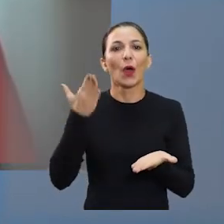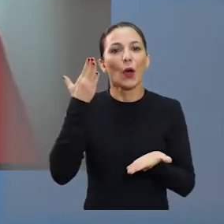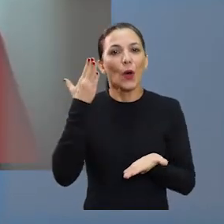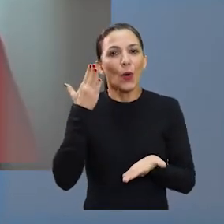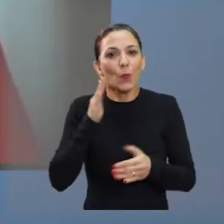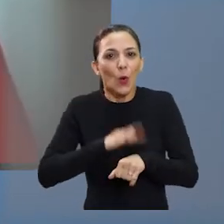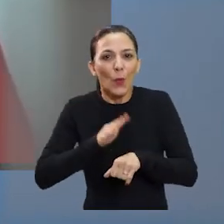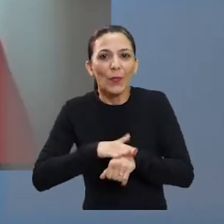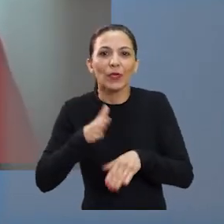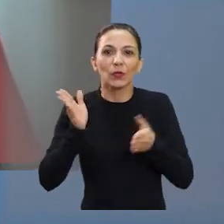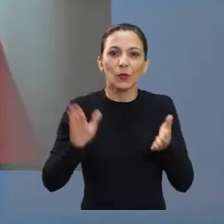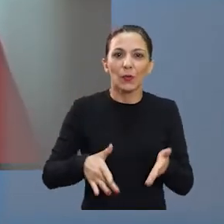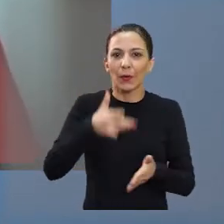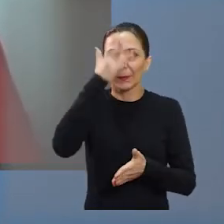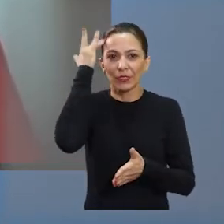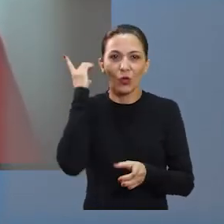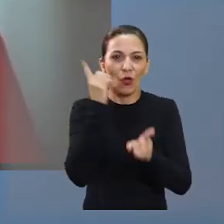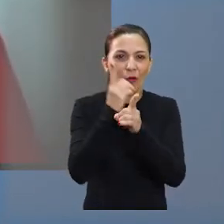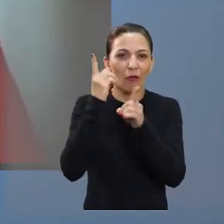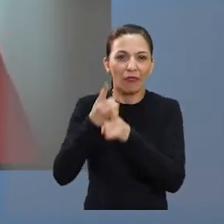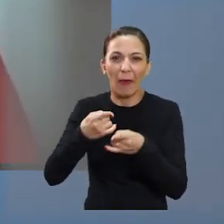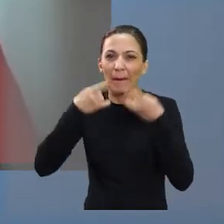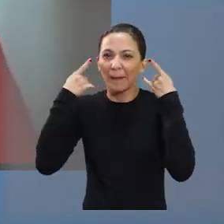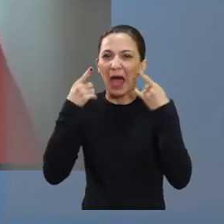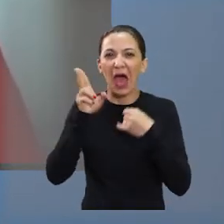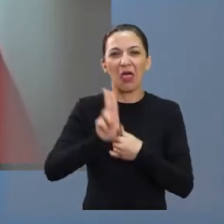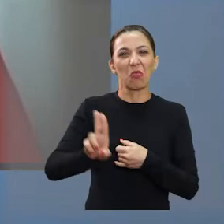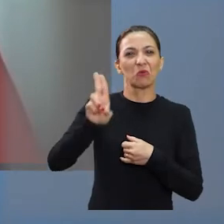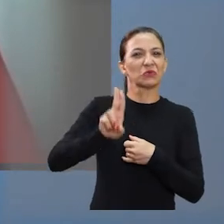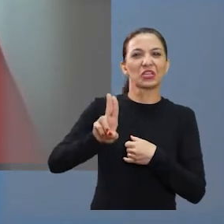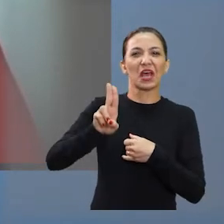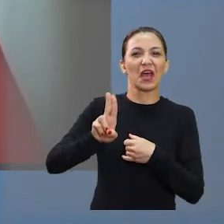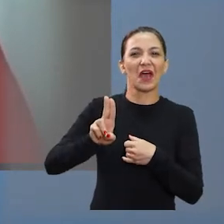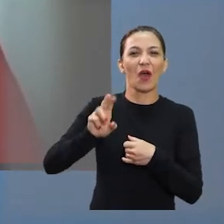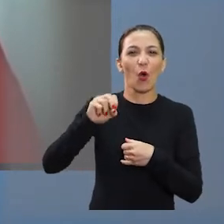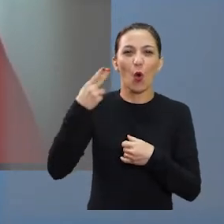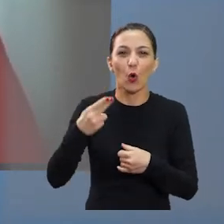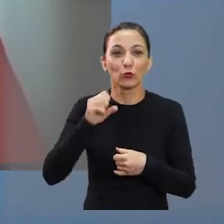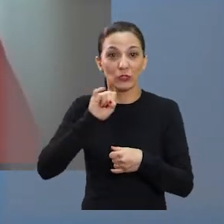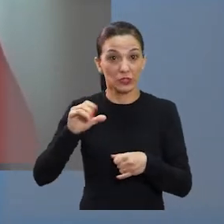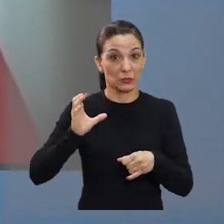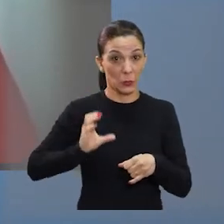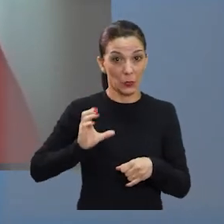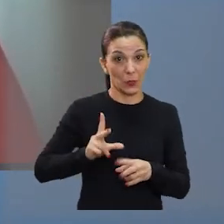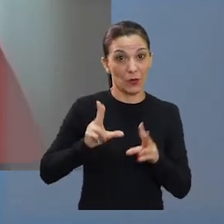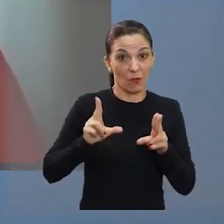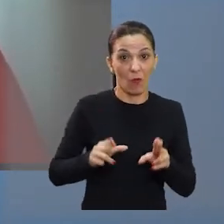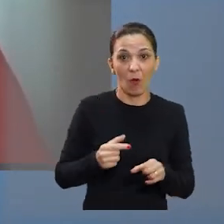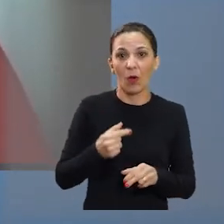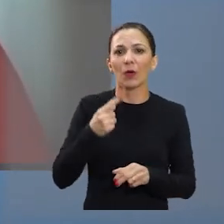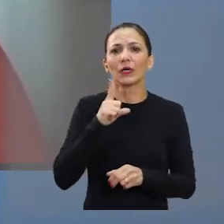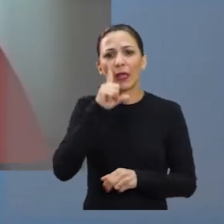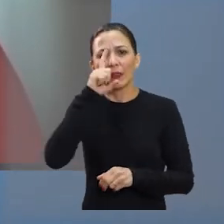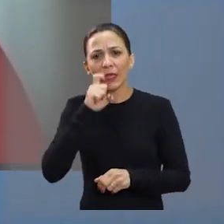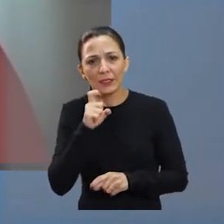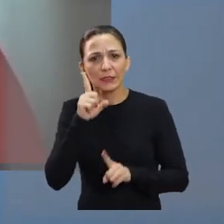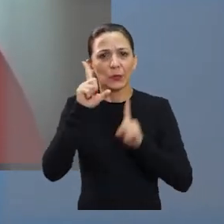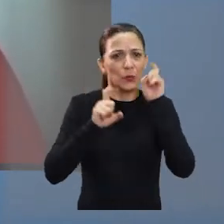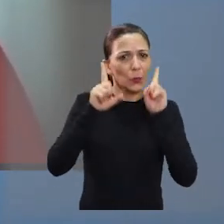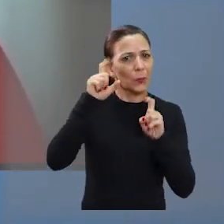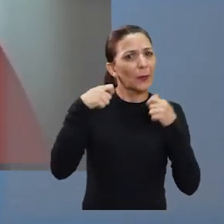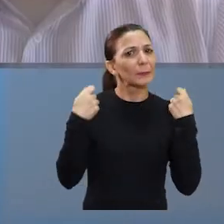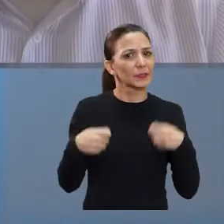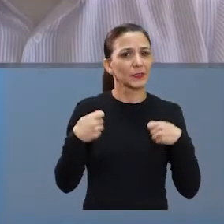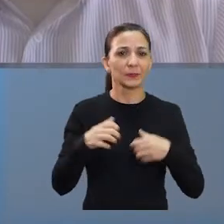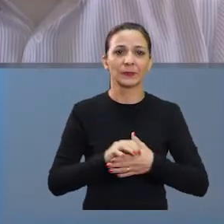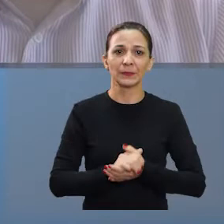de flexibilizar, de encontrar todo mundo sem máscara, ou ao menos, se fizer isso, preocupar-se com a testagem,